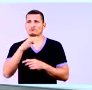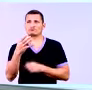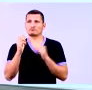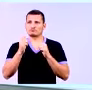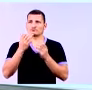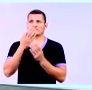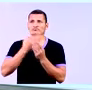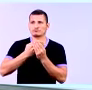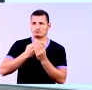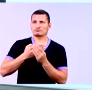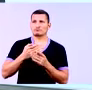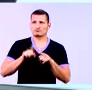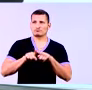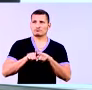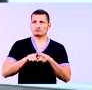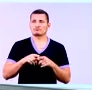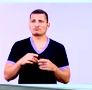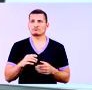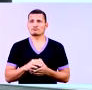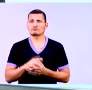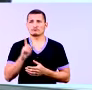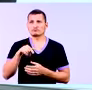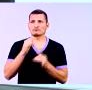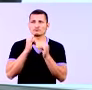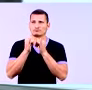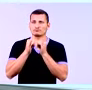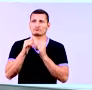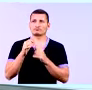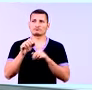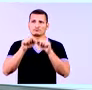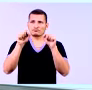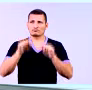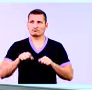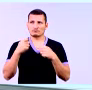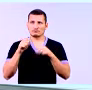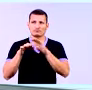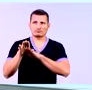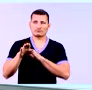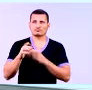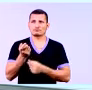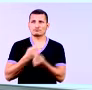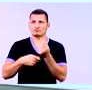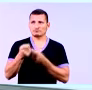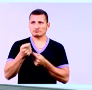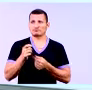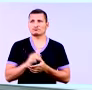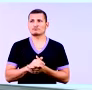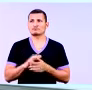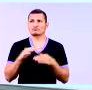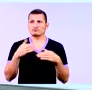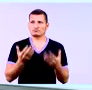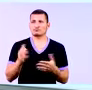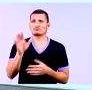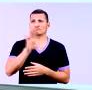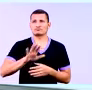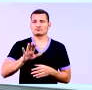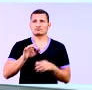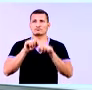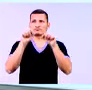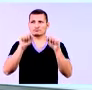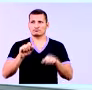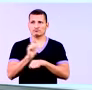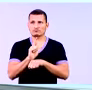qualquer forma, é uma informação que o sistema precisa guardar sobre transações. Então, em geral, os sistemas gerenciadores de